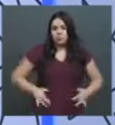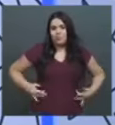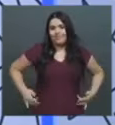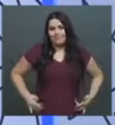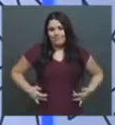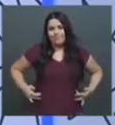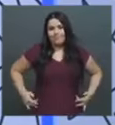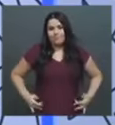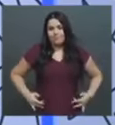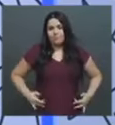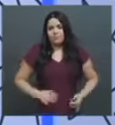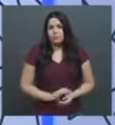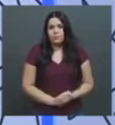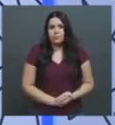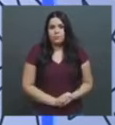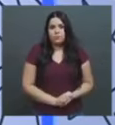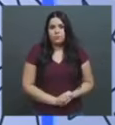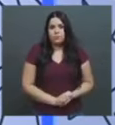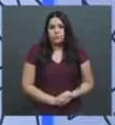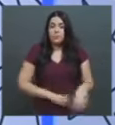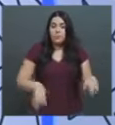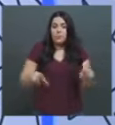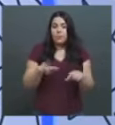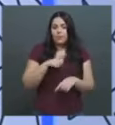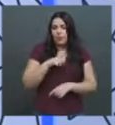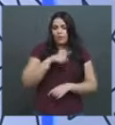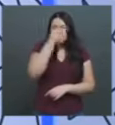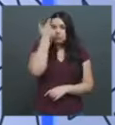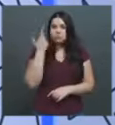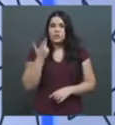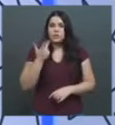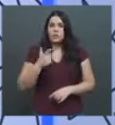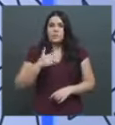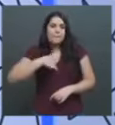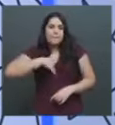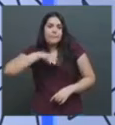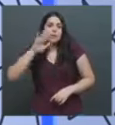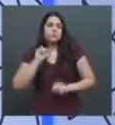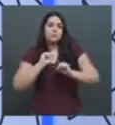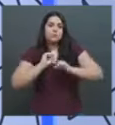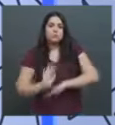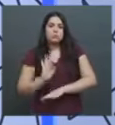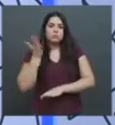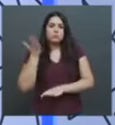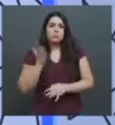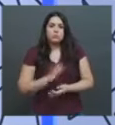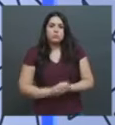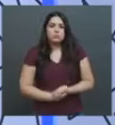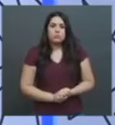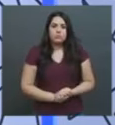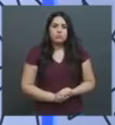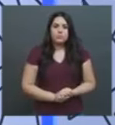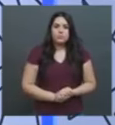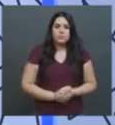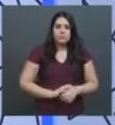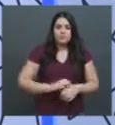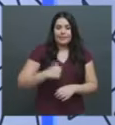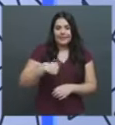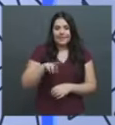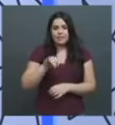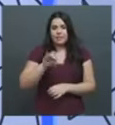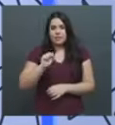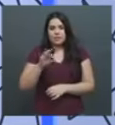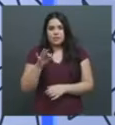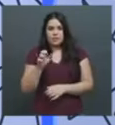né? E tem pessoas que têm mais tendência a formar cristais, né, de cálcio